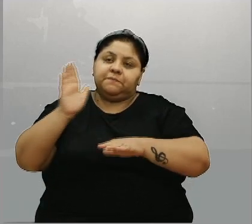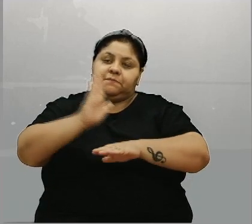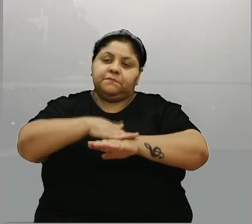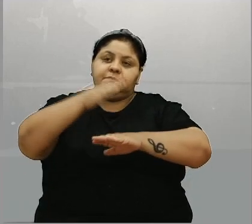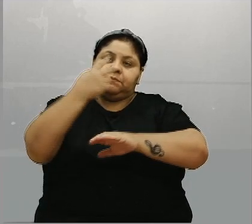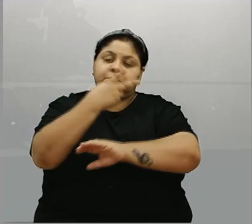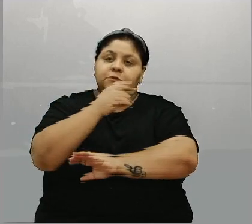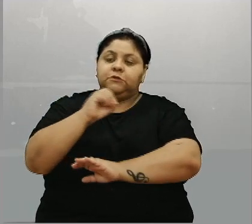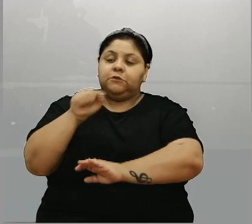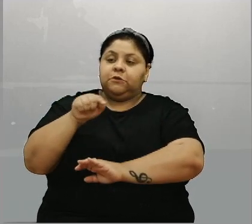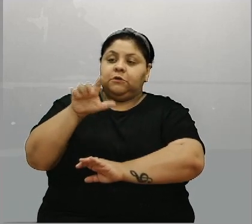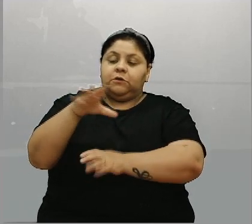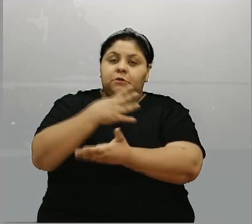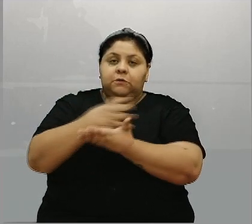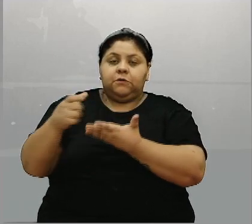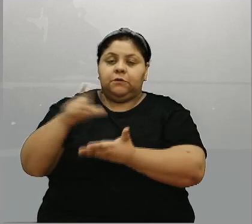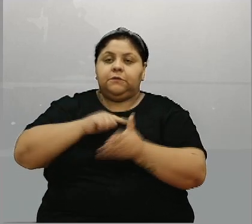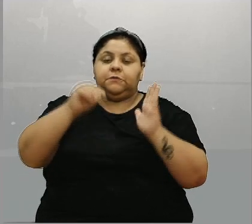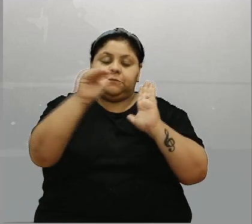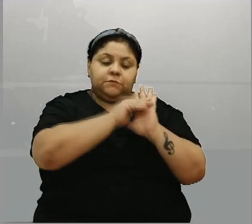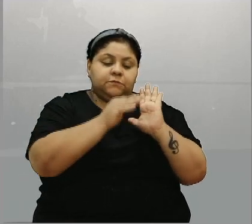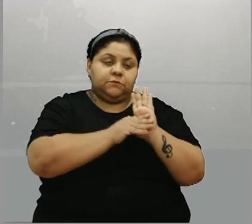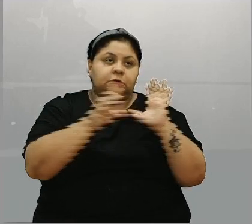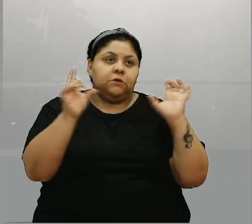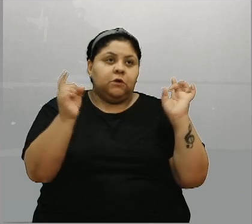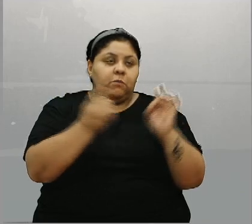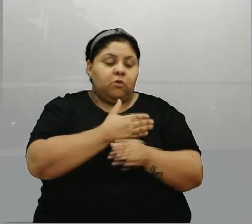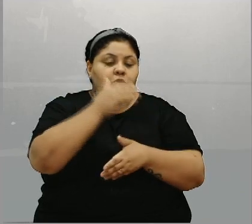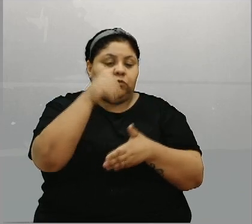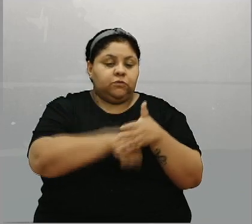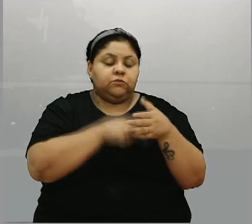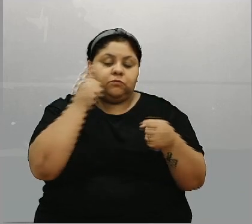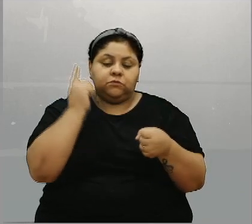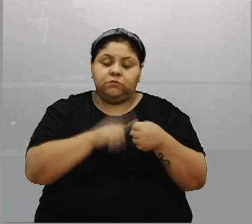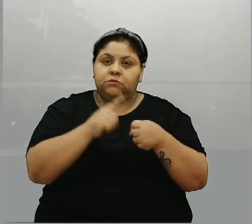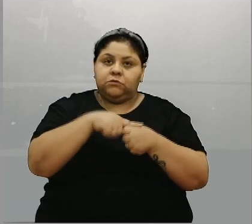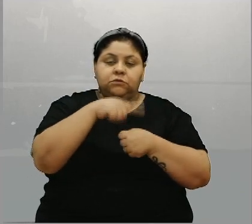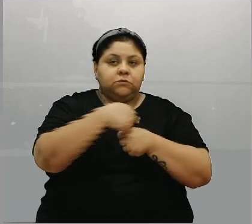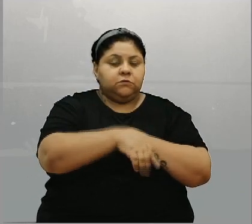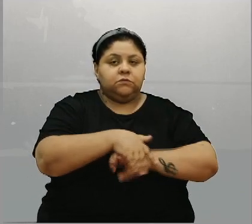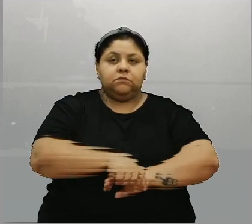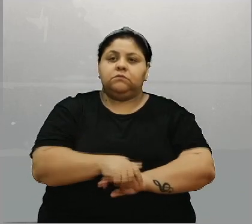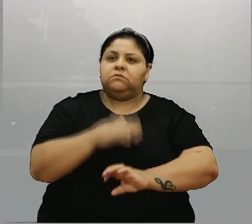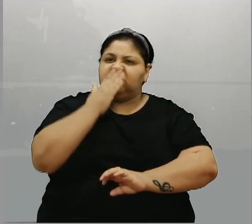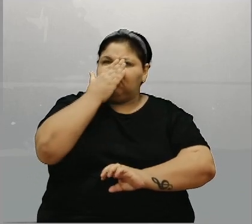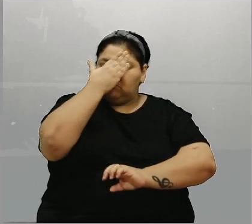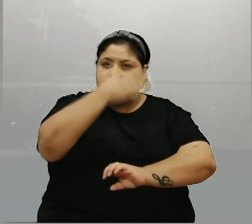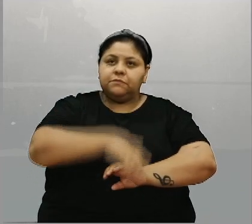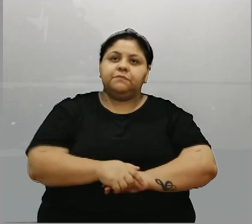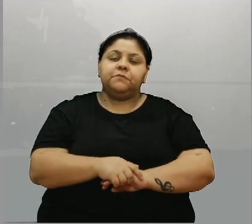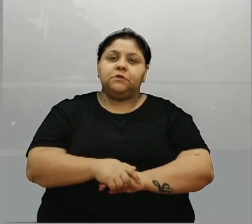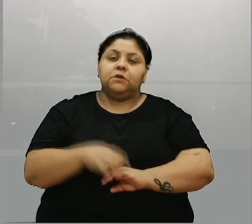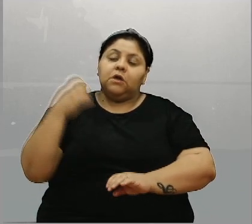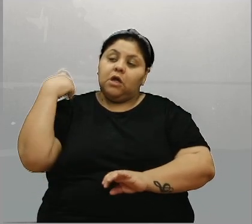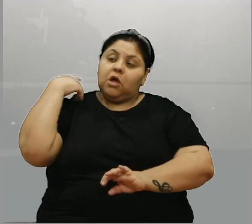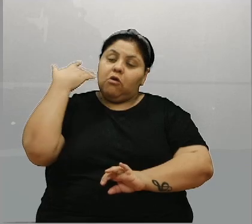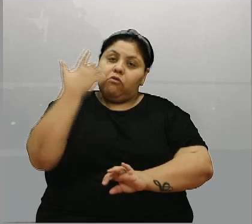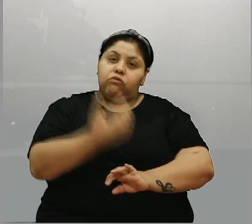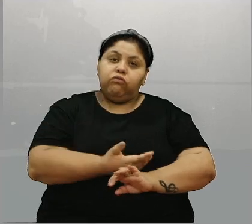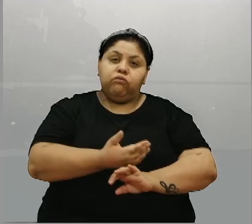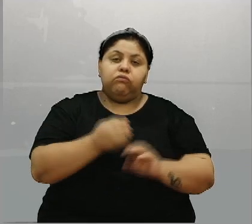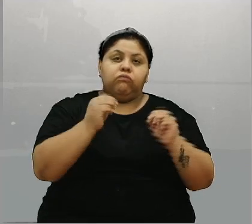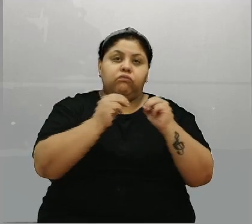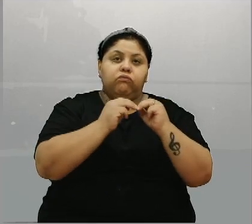pessoas evacuadas, tem um plano muito eficiente dentro da cidade que foi criado dentro desse tempo todo. E de lá de Maquiné nós ganhamos